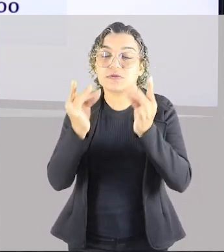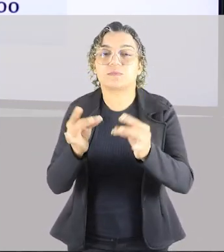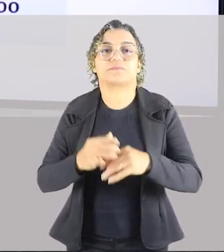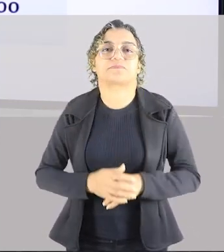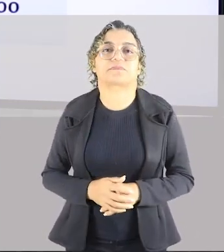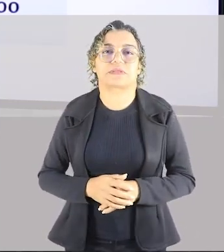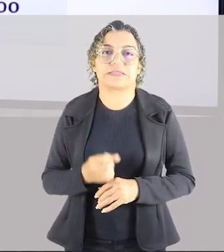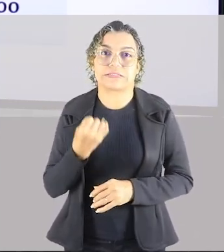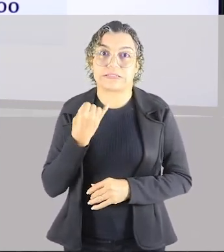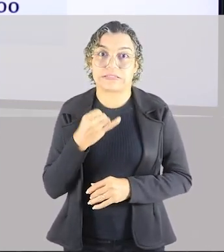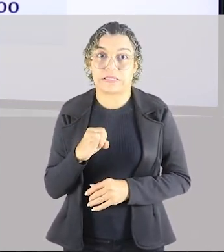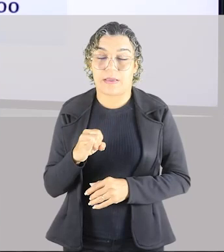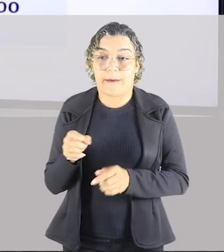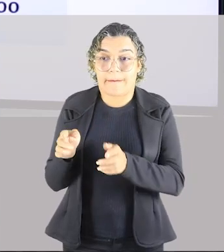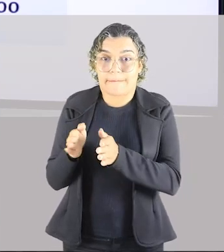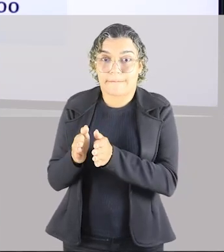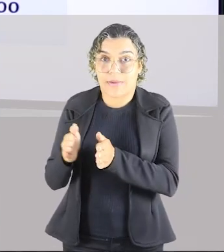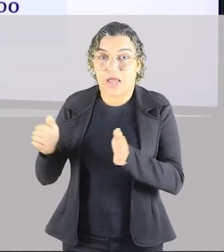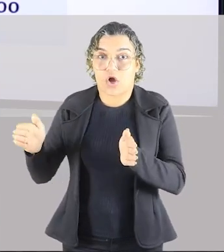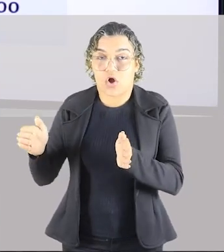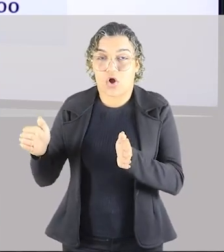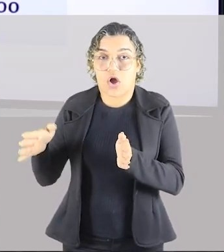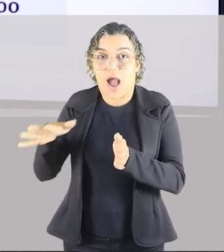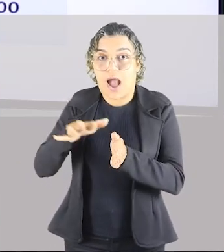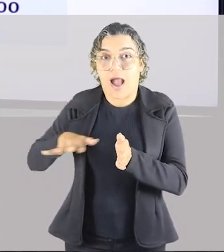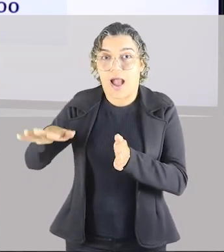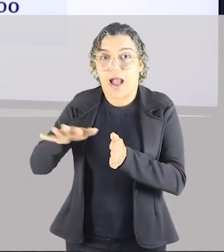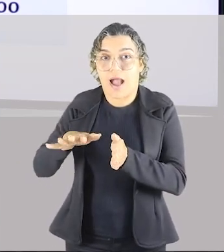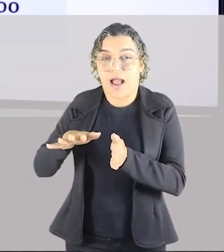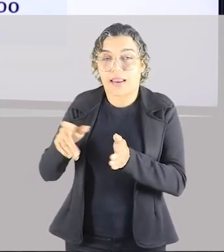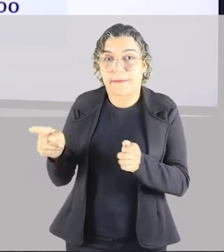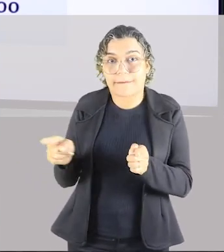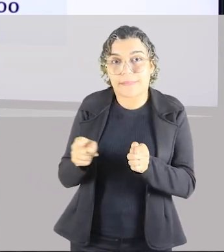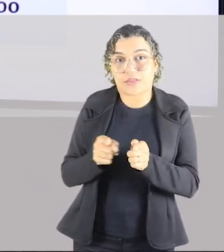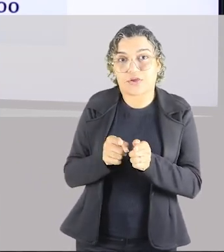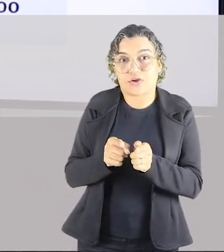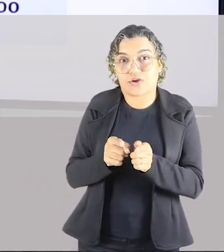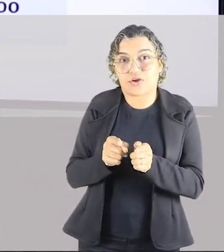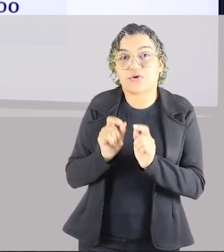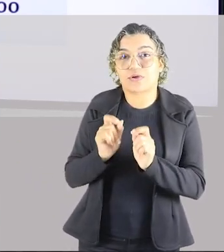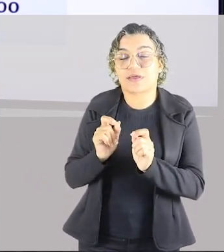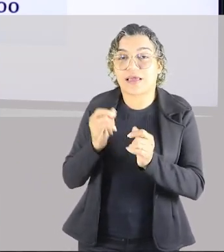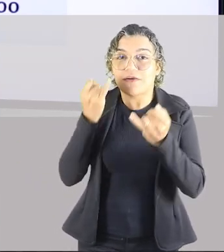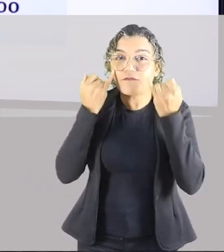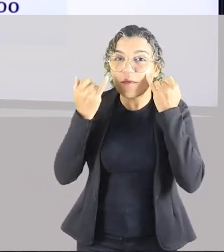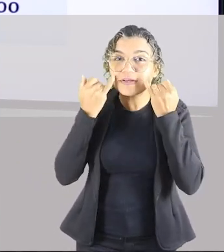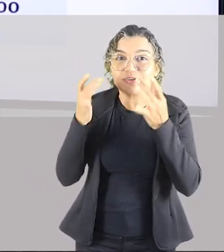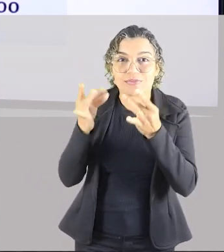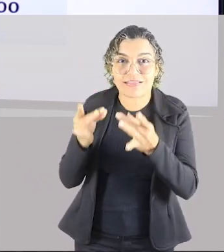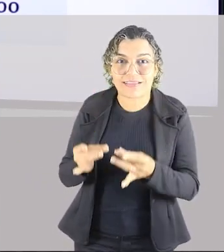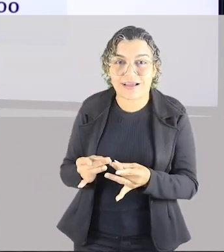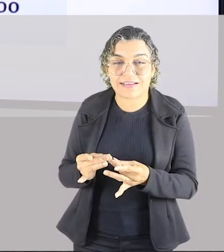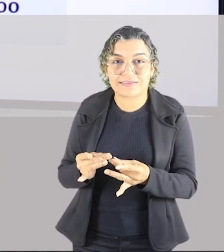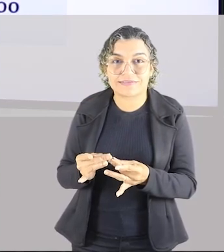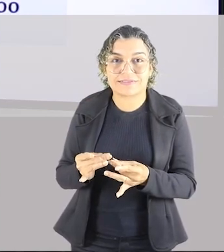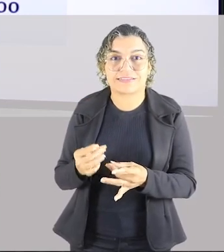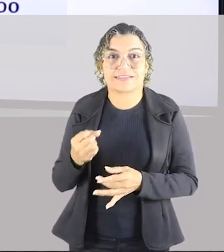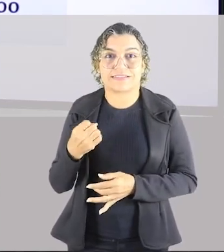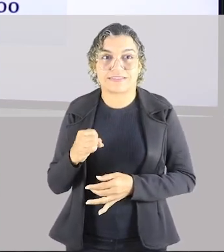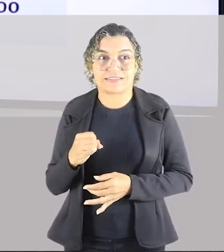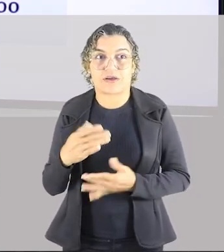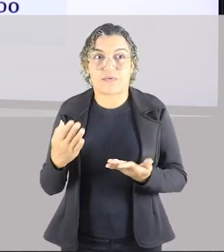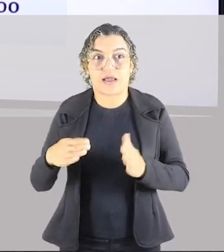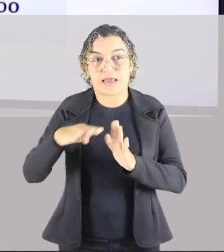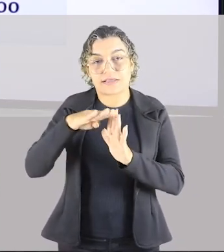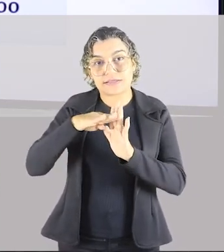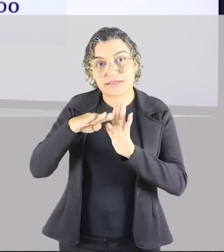Quanto maior for a área, menor a quantidade de detalhes. Logo, essa escala